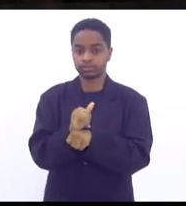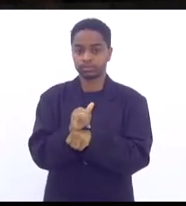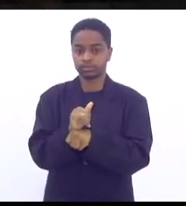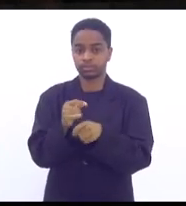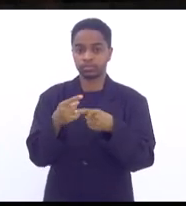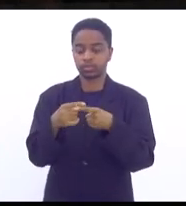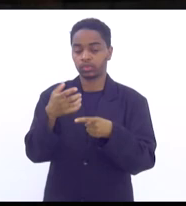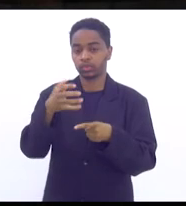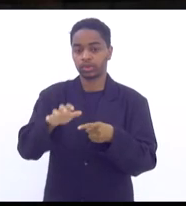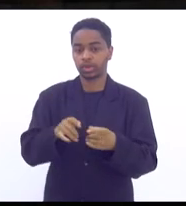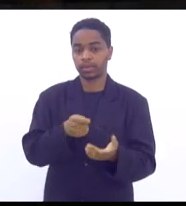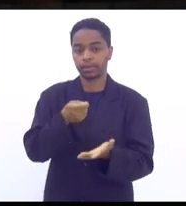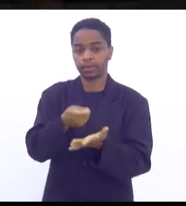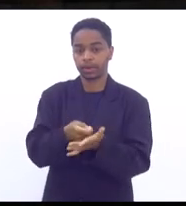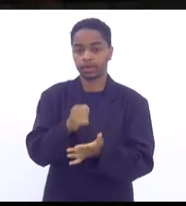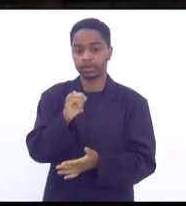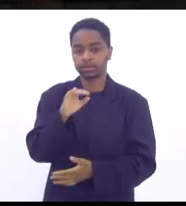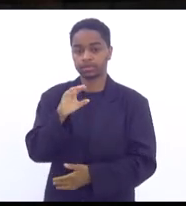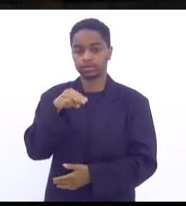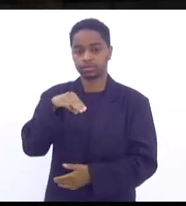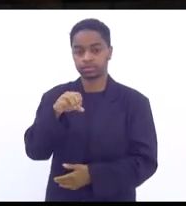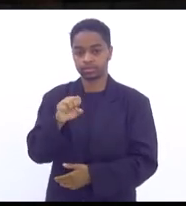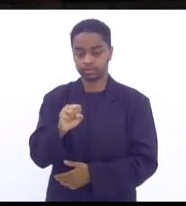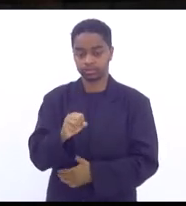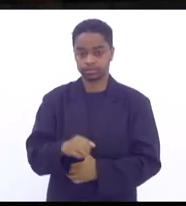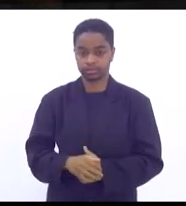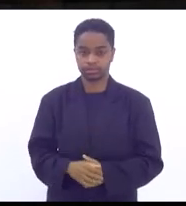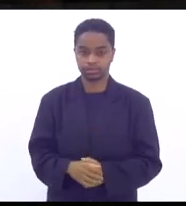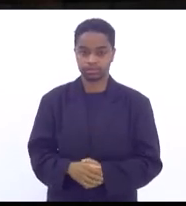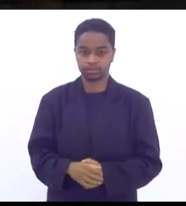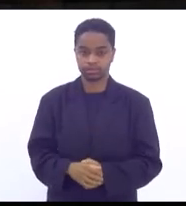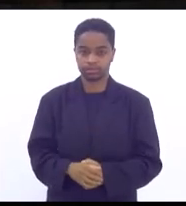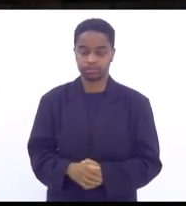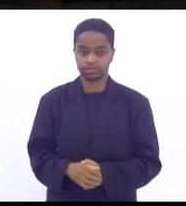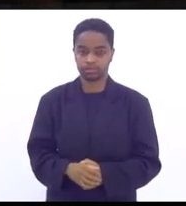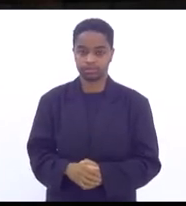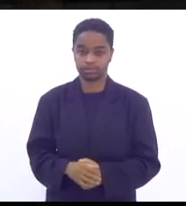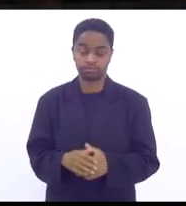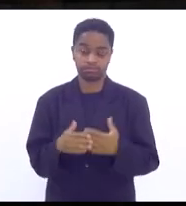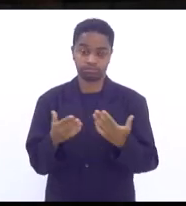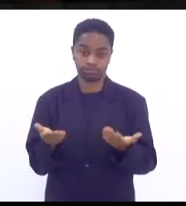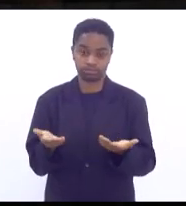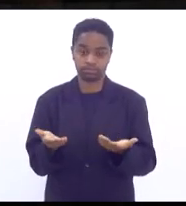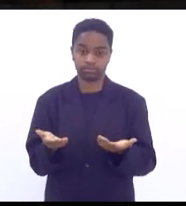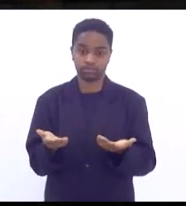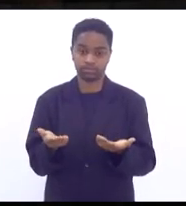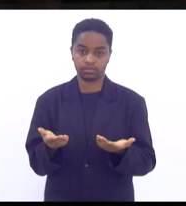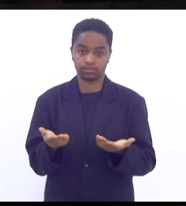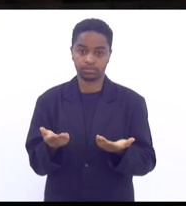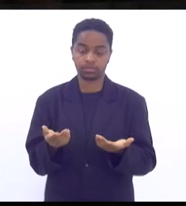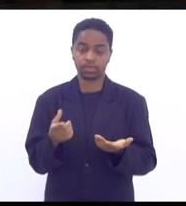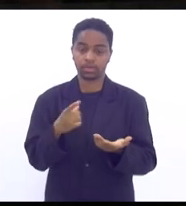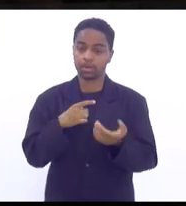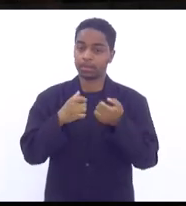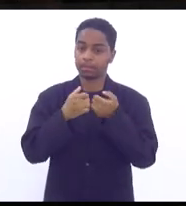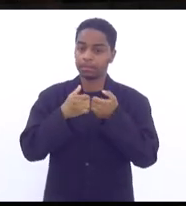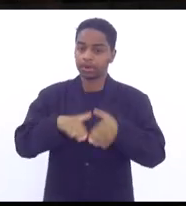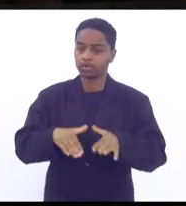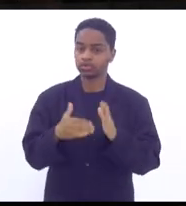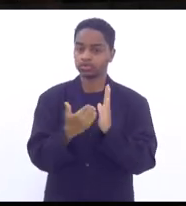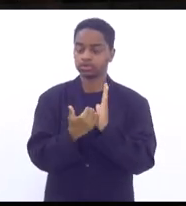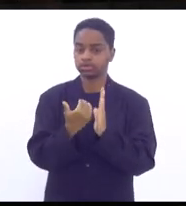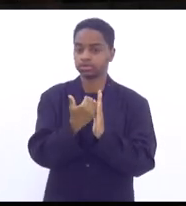pagar o seu ICMS. Ora, e com isso, trazem um prejuízo